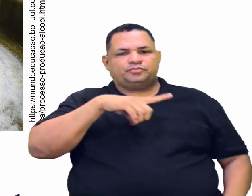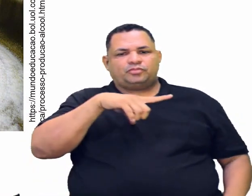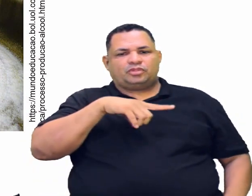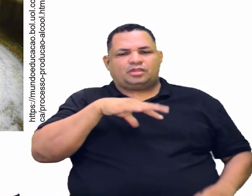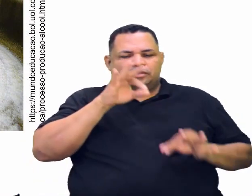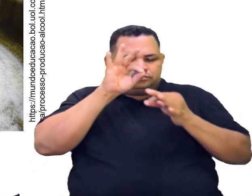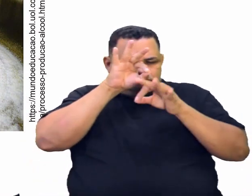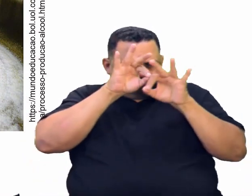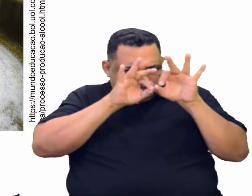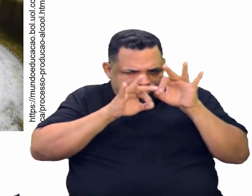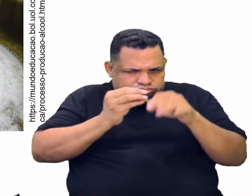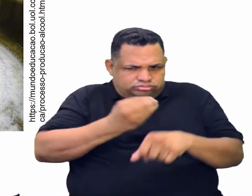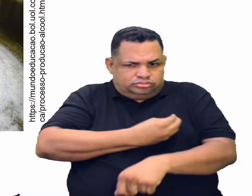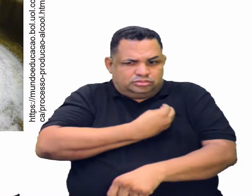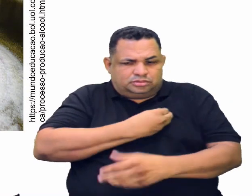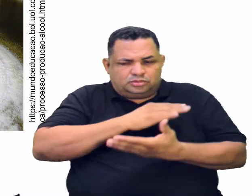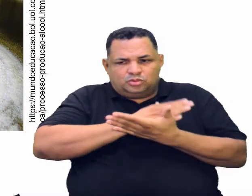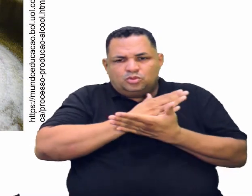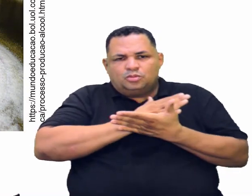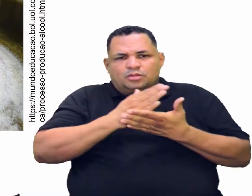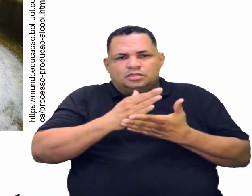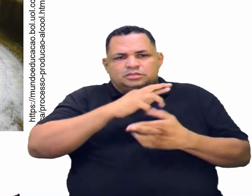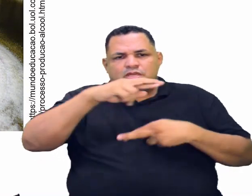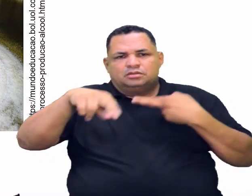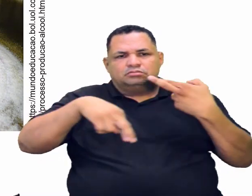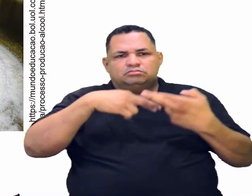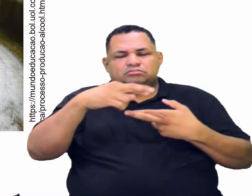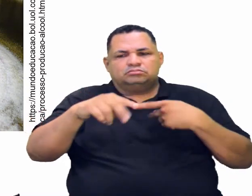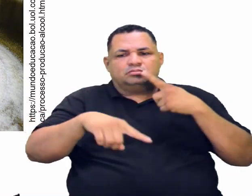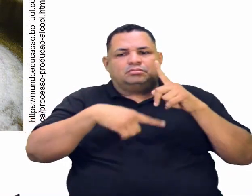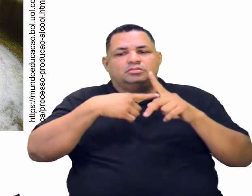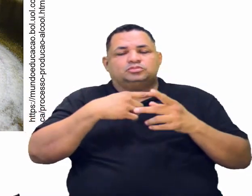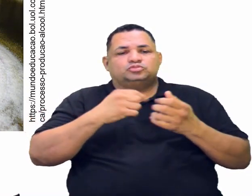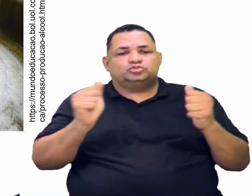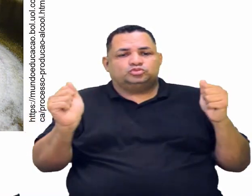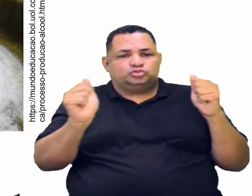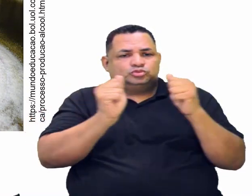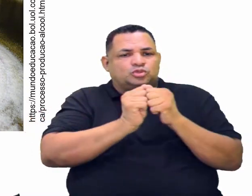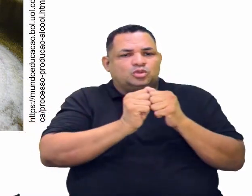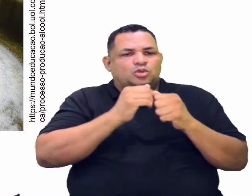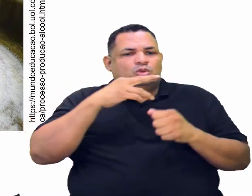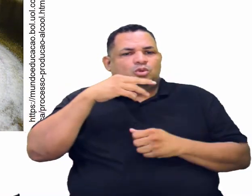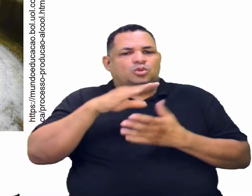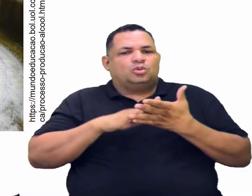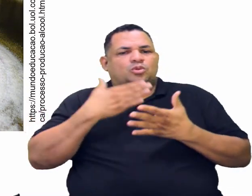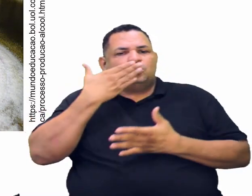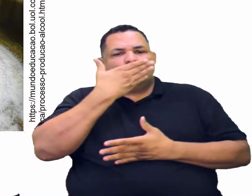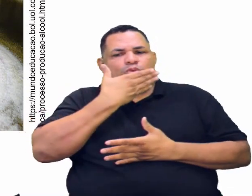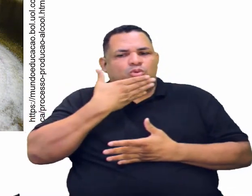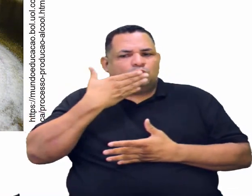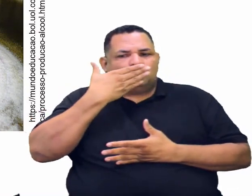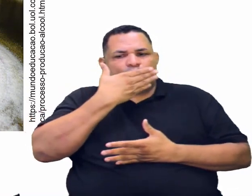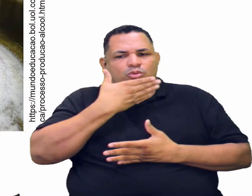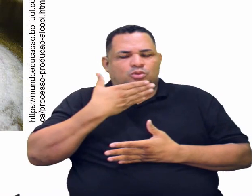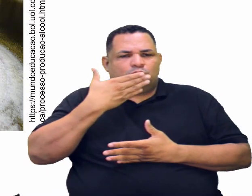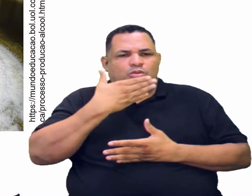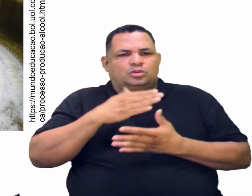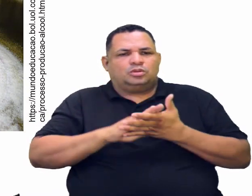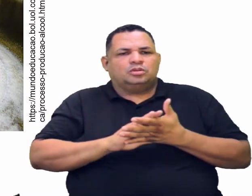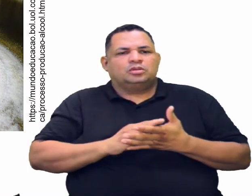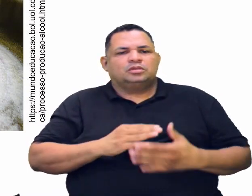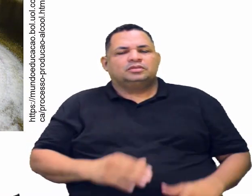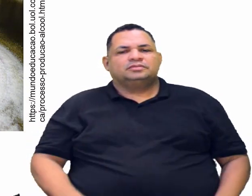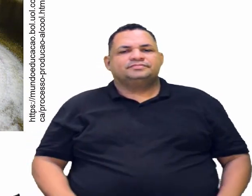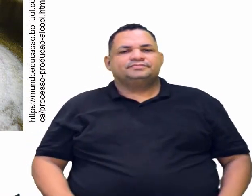micro-organismos que vão começar a reagir aqui com a glicose, fazendo ali, digamos, um consumo dessa